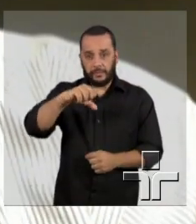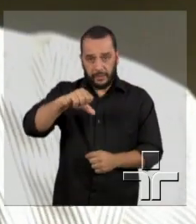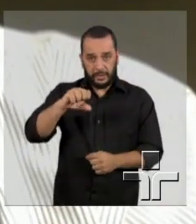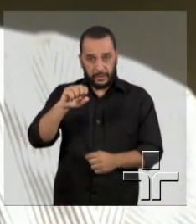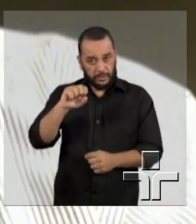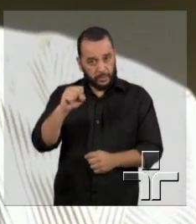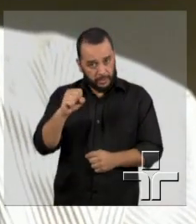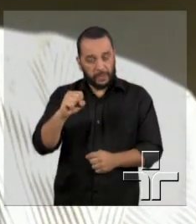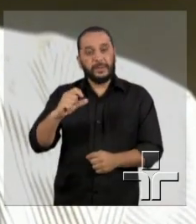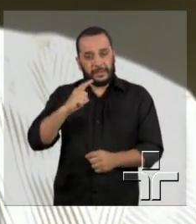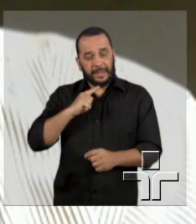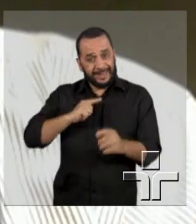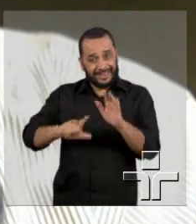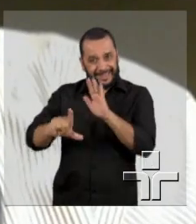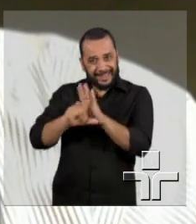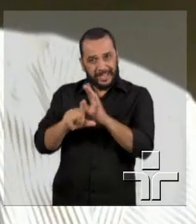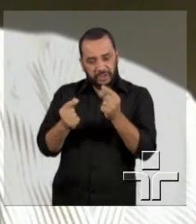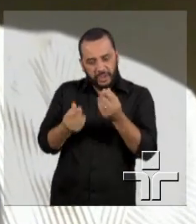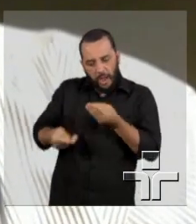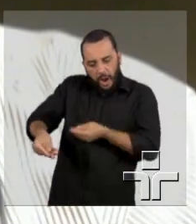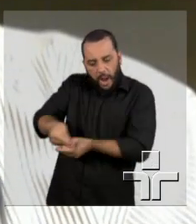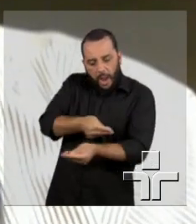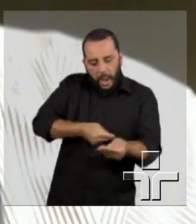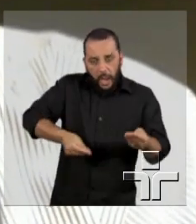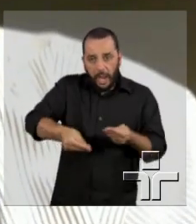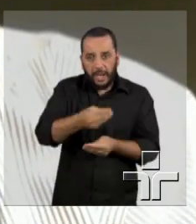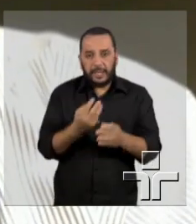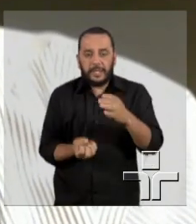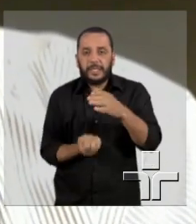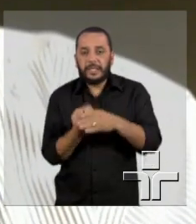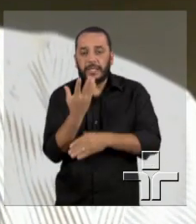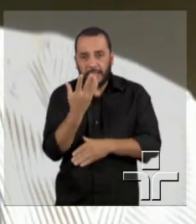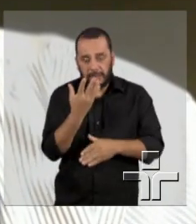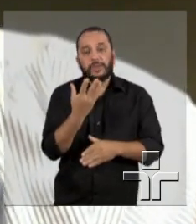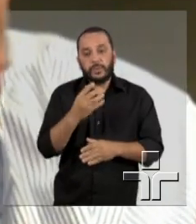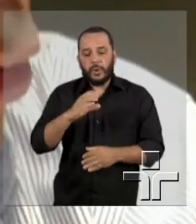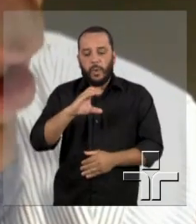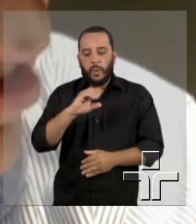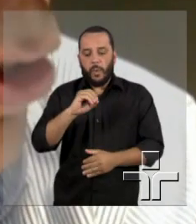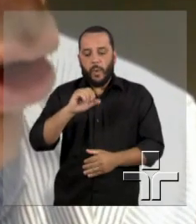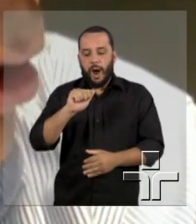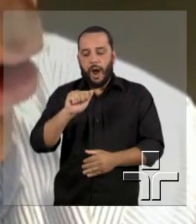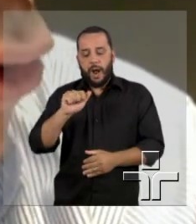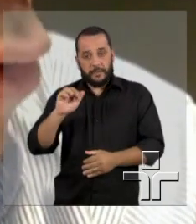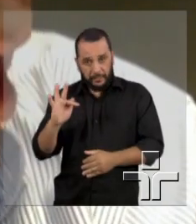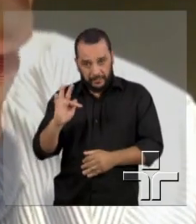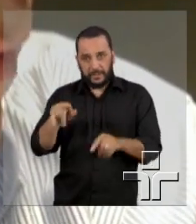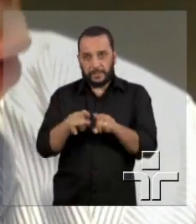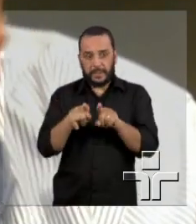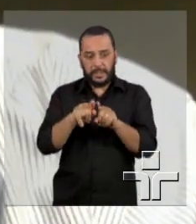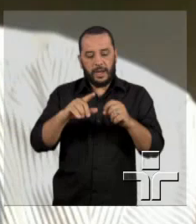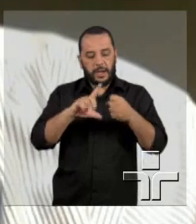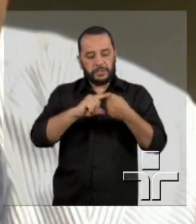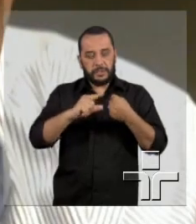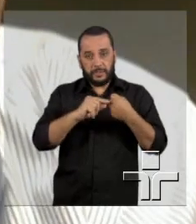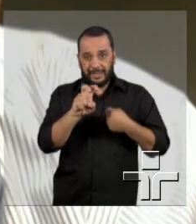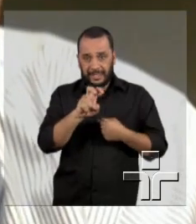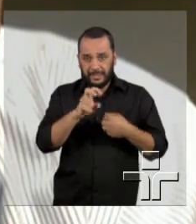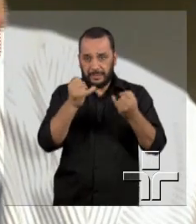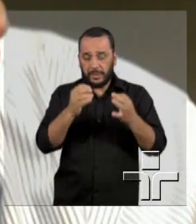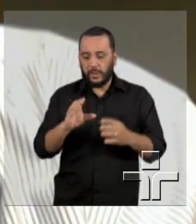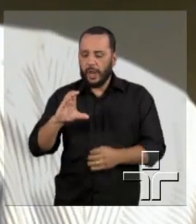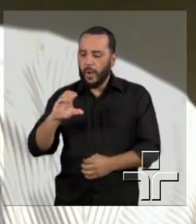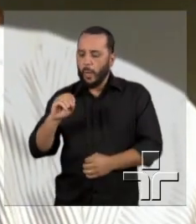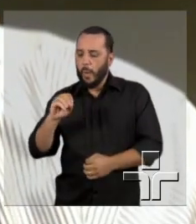Dinheiro, criando o COAF, e cujo artigo 15 diz o seguinte, que o COAF comunicará